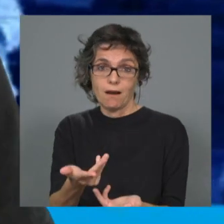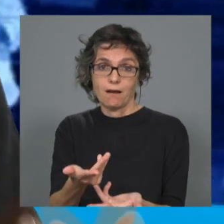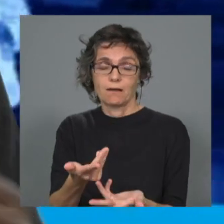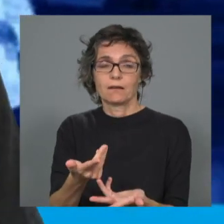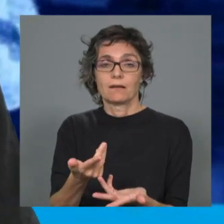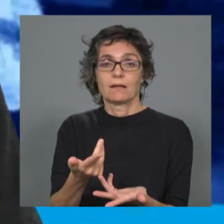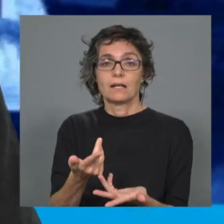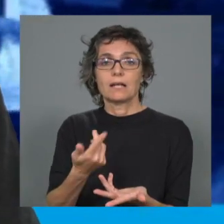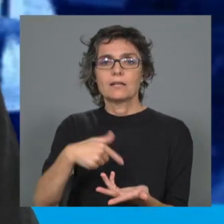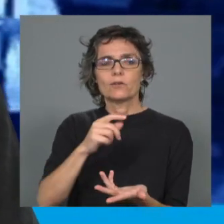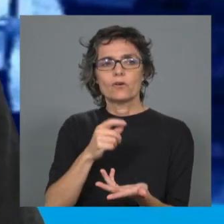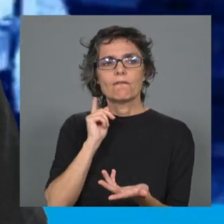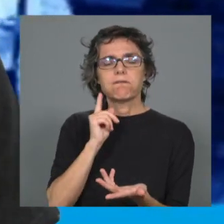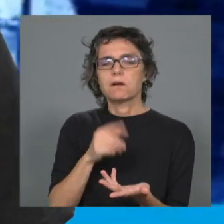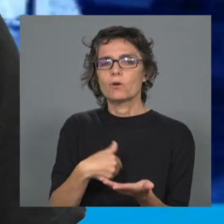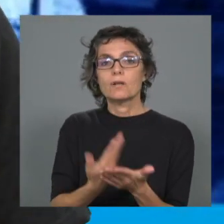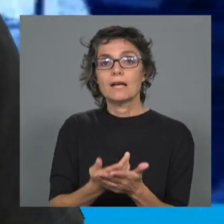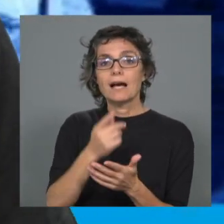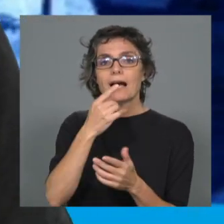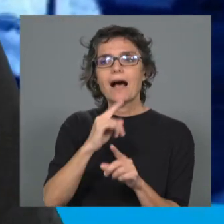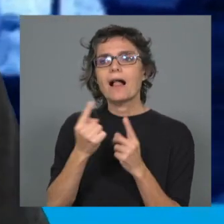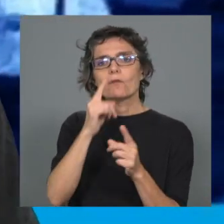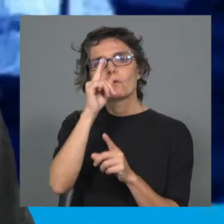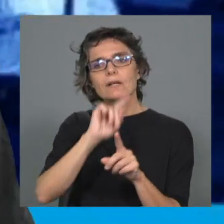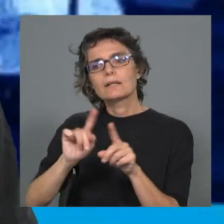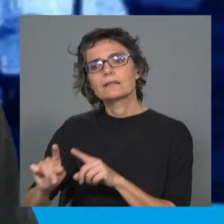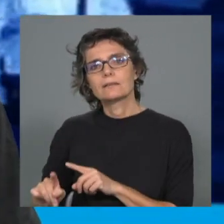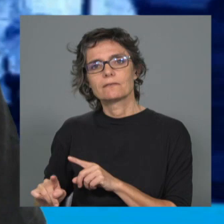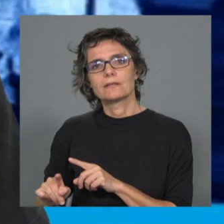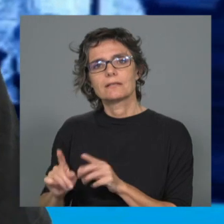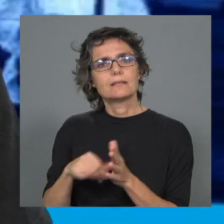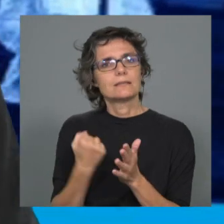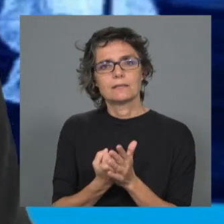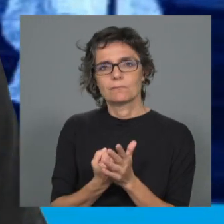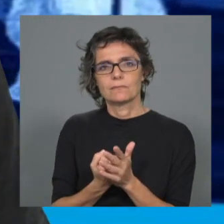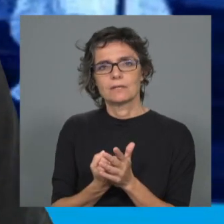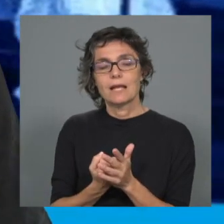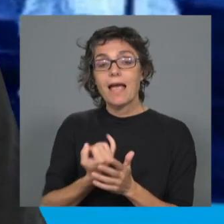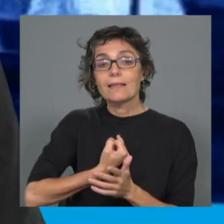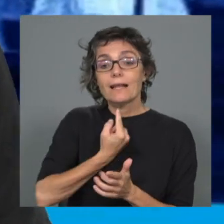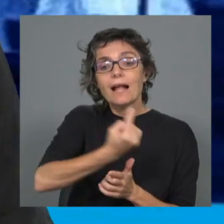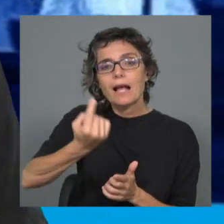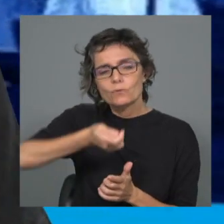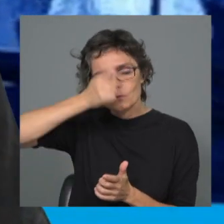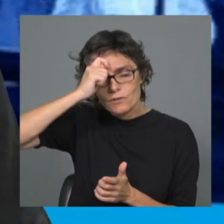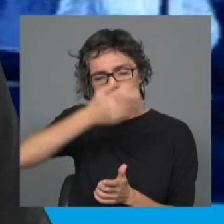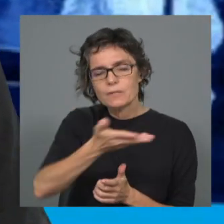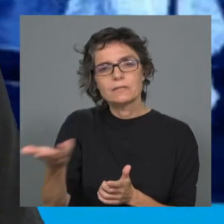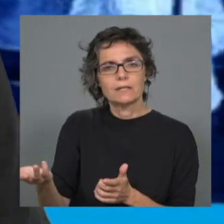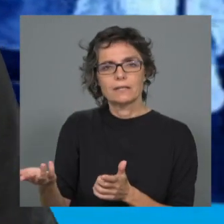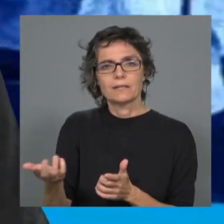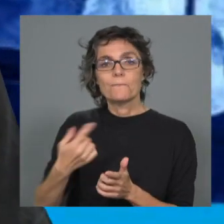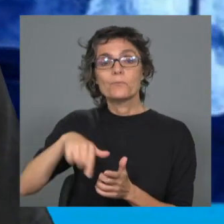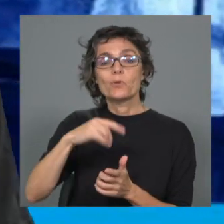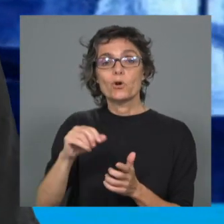sobretudo, conseguirmos valorizar esta diversidade e, como costumamos dizer na academia, a identidade que temos é esta meta-identidade,